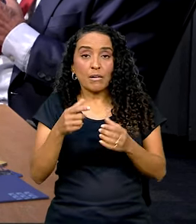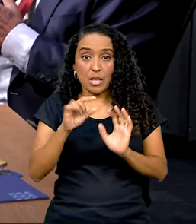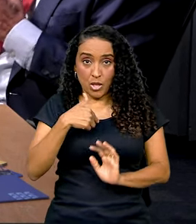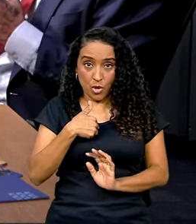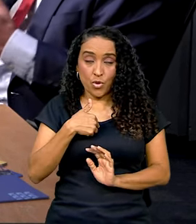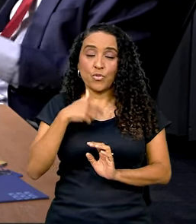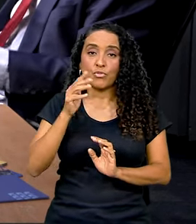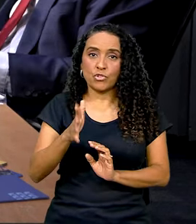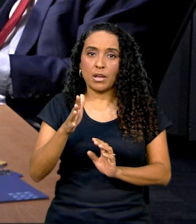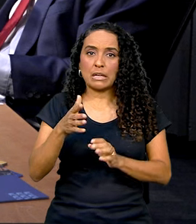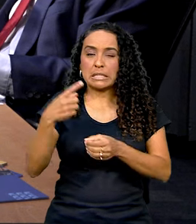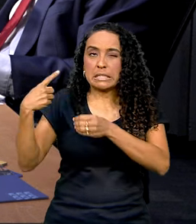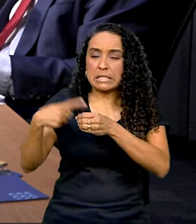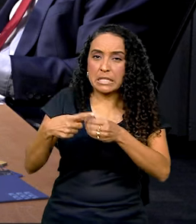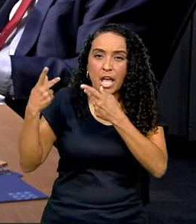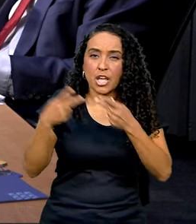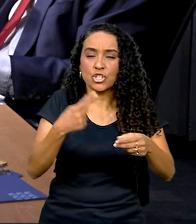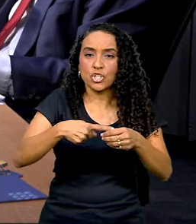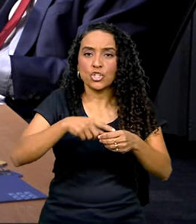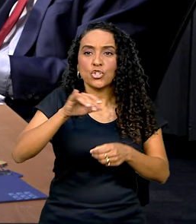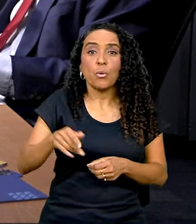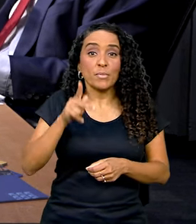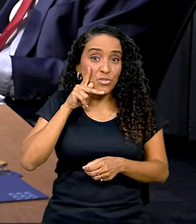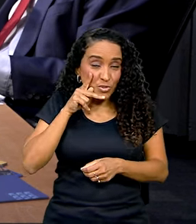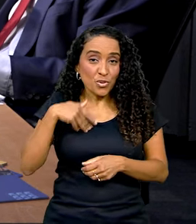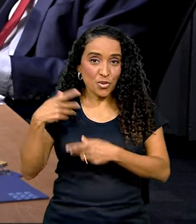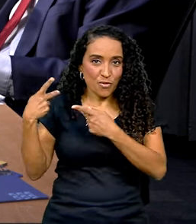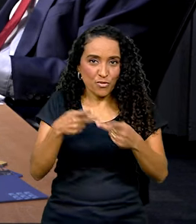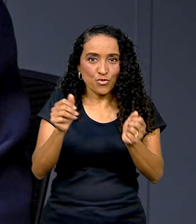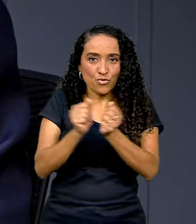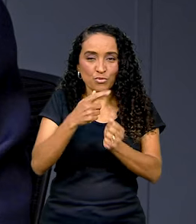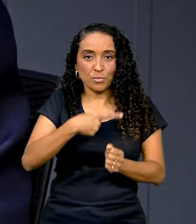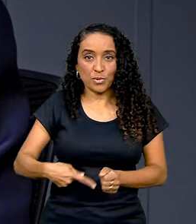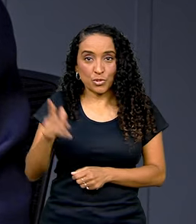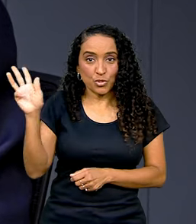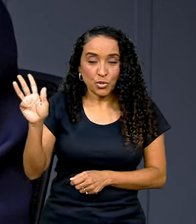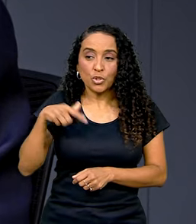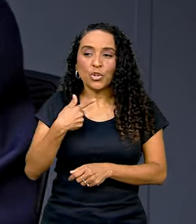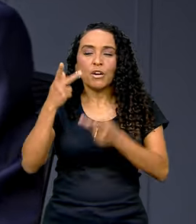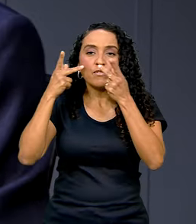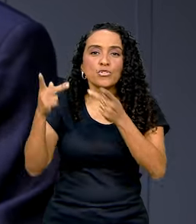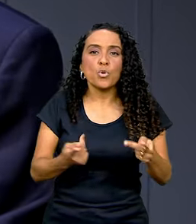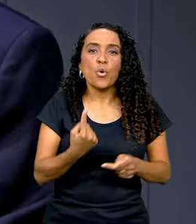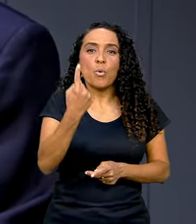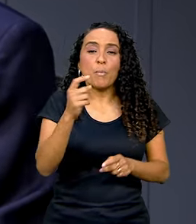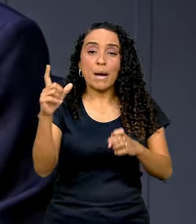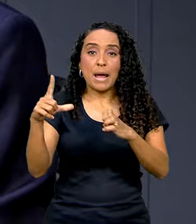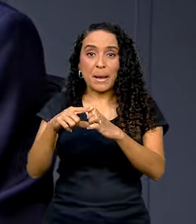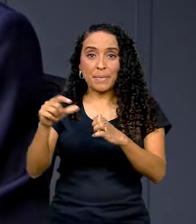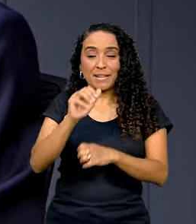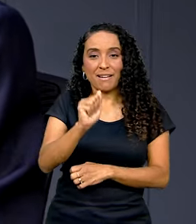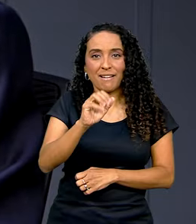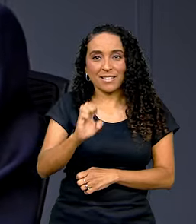Ah eu fui na cidade de eh João Pessoa com o presidente Lula e Nós visitamos uma das